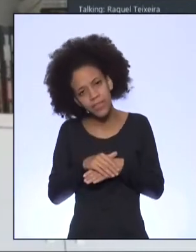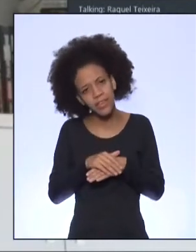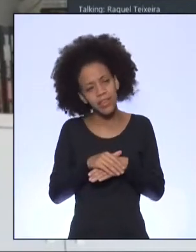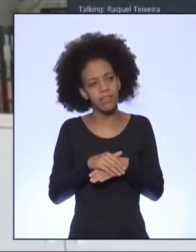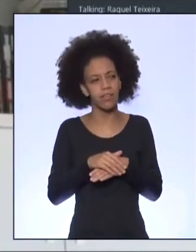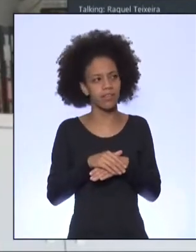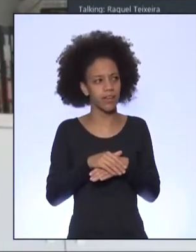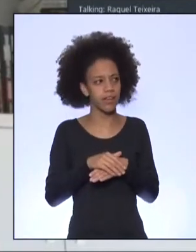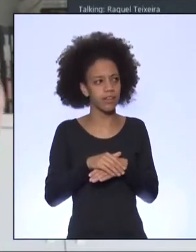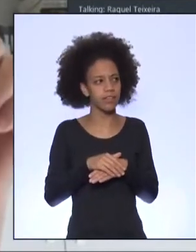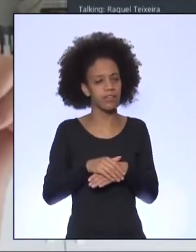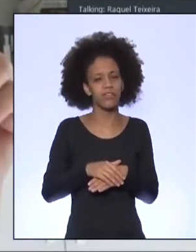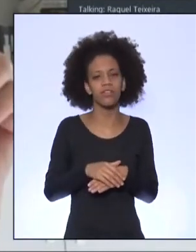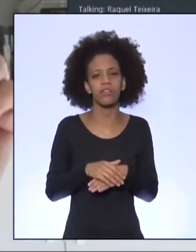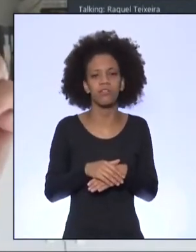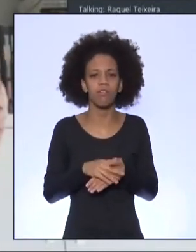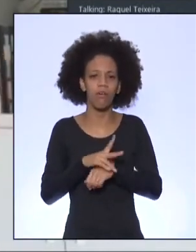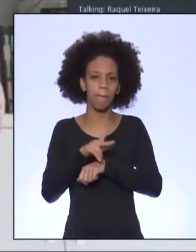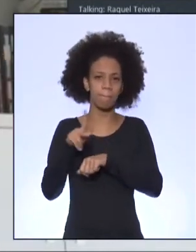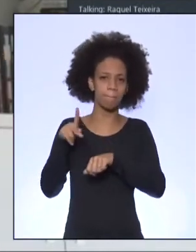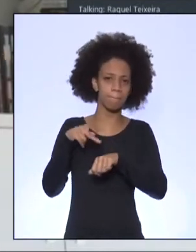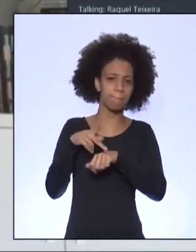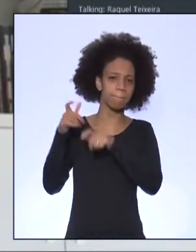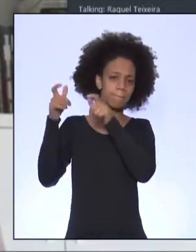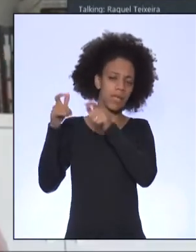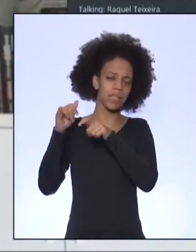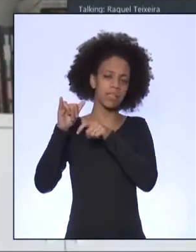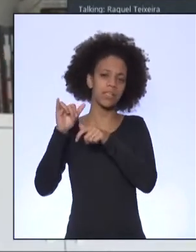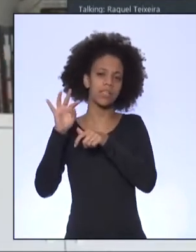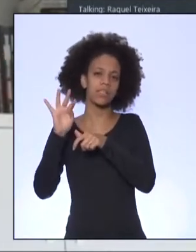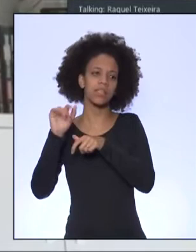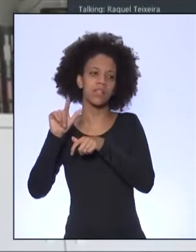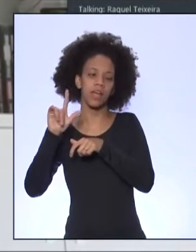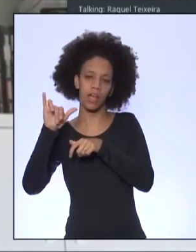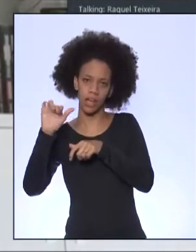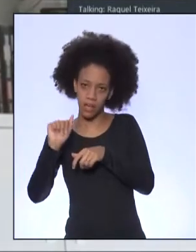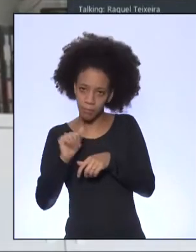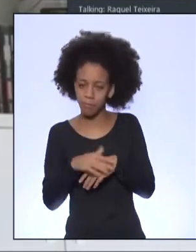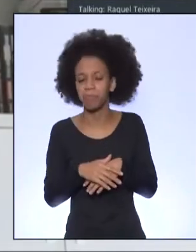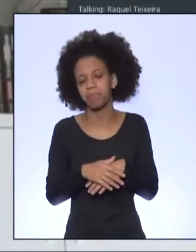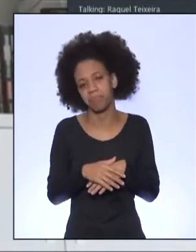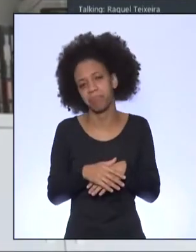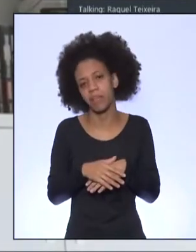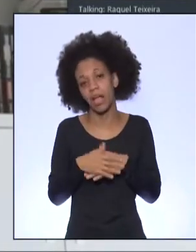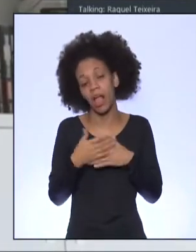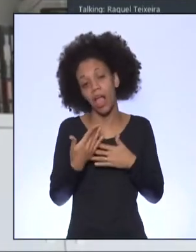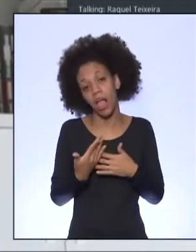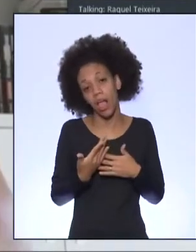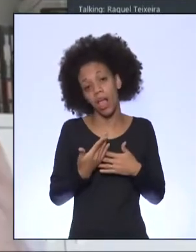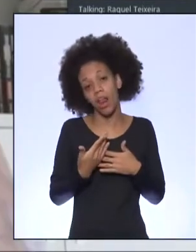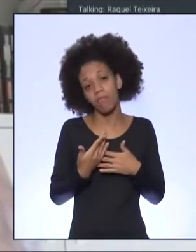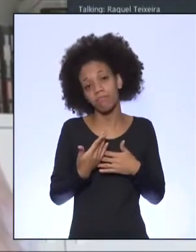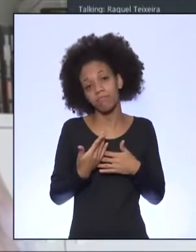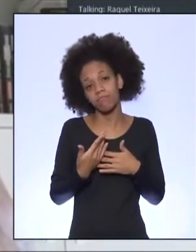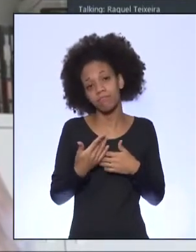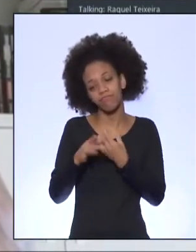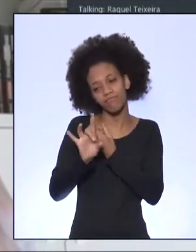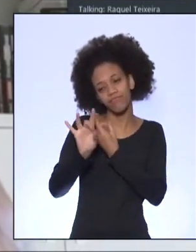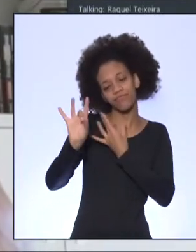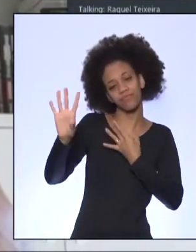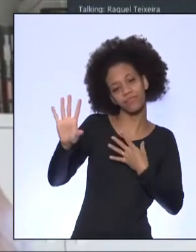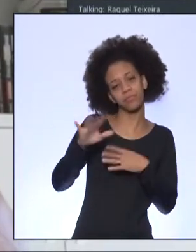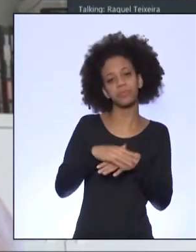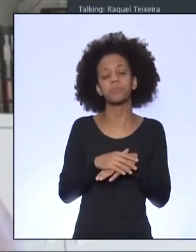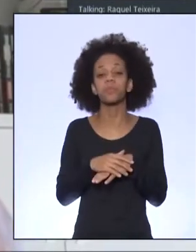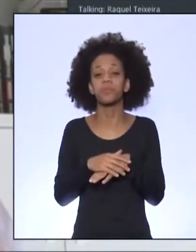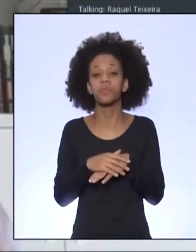Itália, chiquérrima. Vocês viram que o Reinventando está virando internacional, né? A Tatiane fala conosco de Treviso,